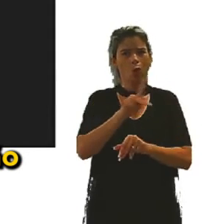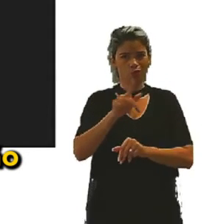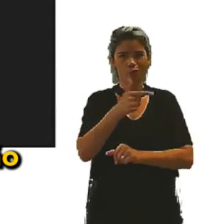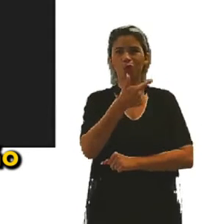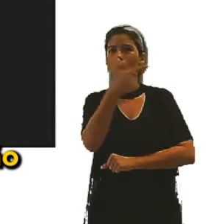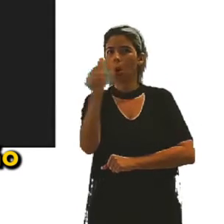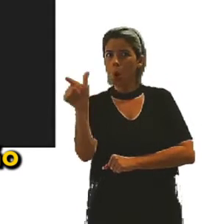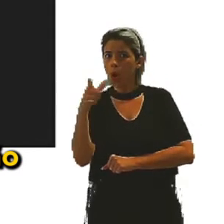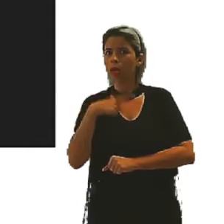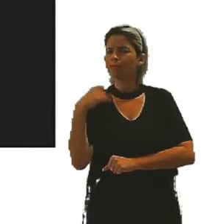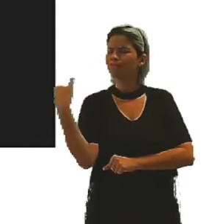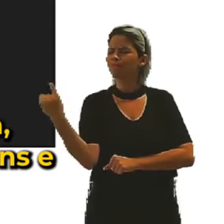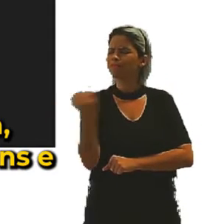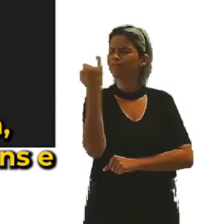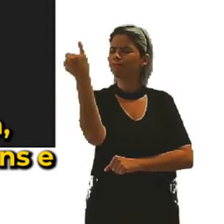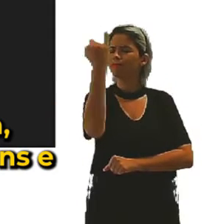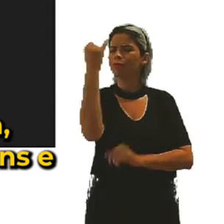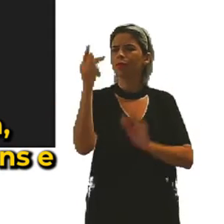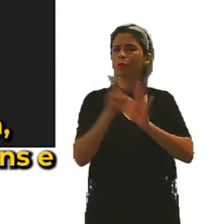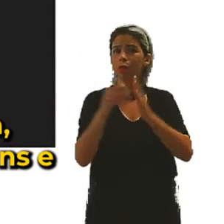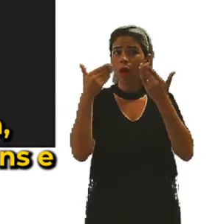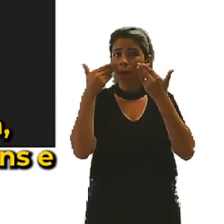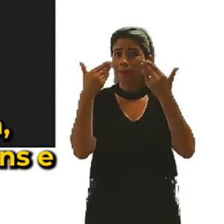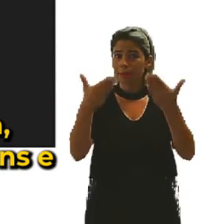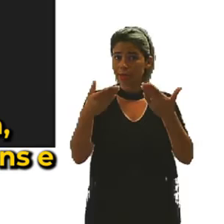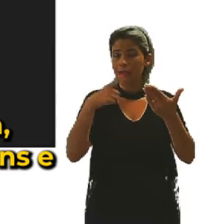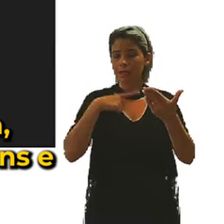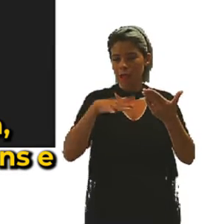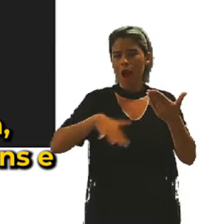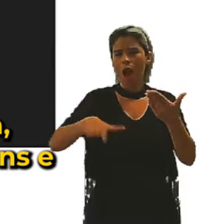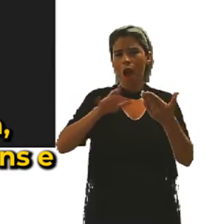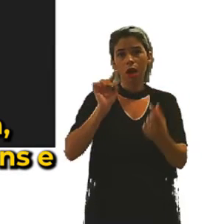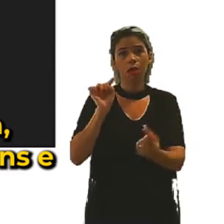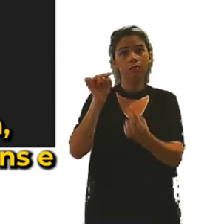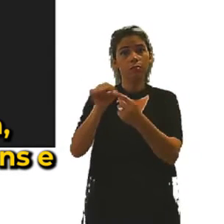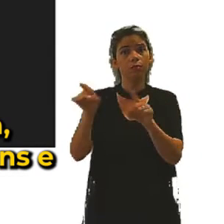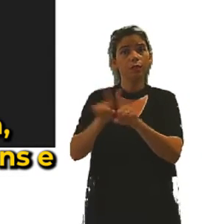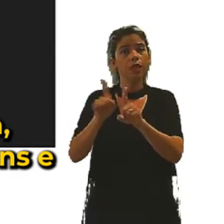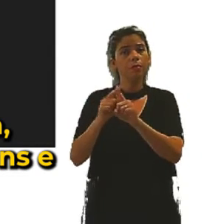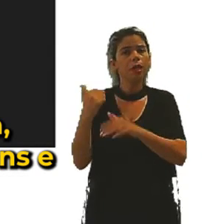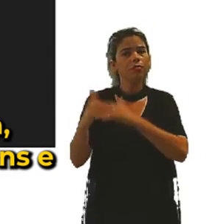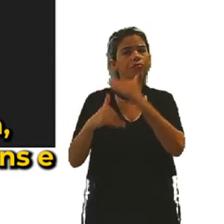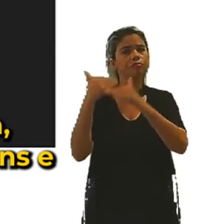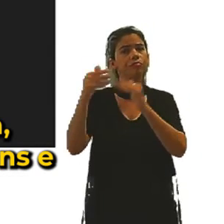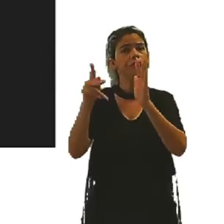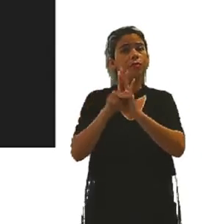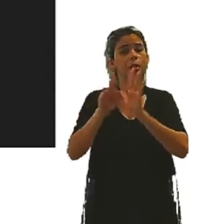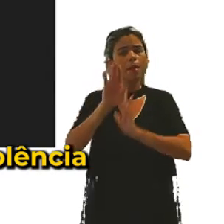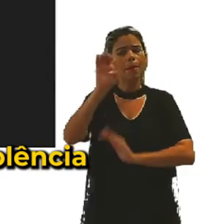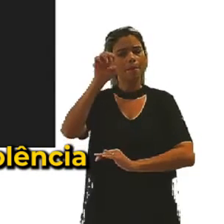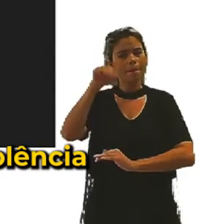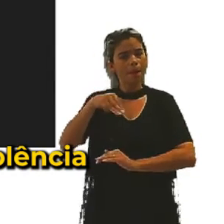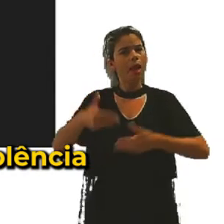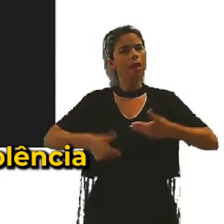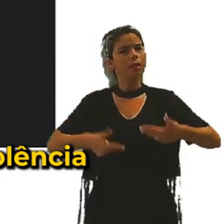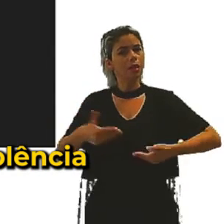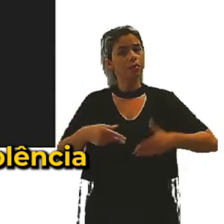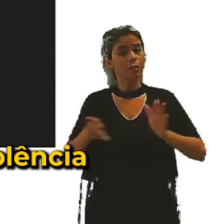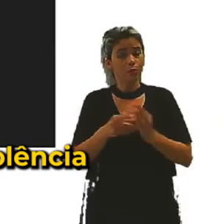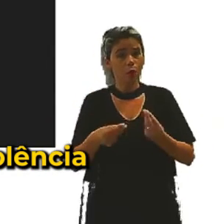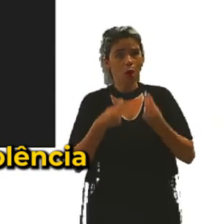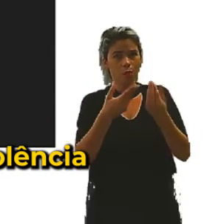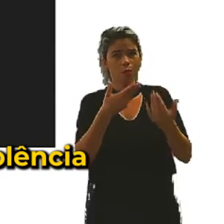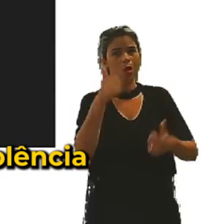são fundamentais, né, não só para a formação especializada, mas também para o oferecimento, né, de bens e serviços às mulheres do